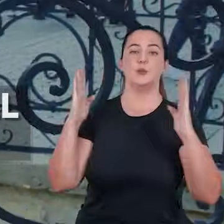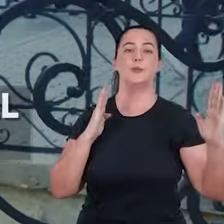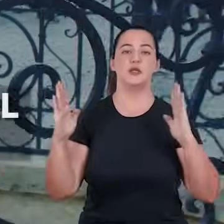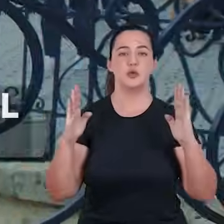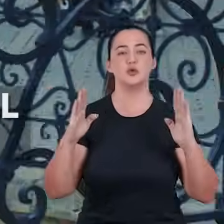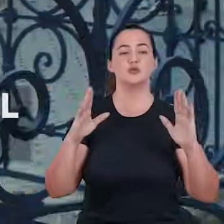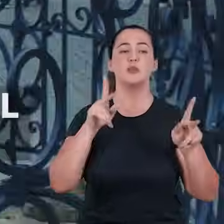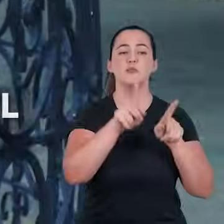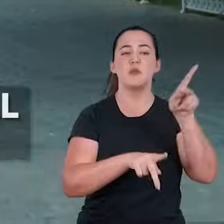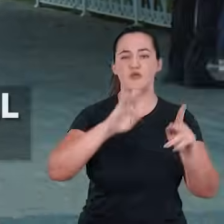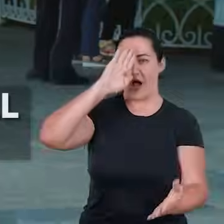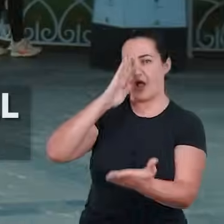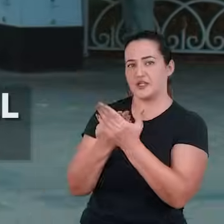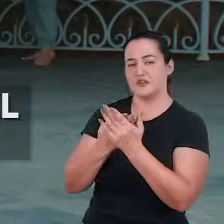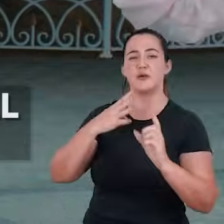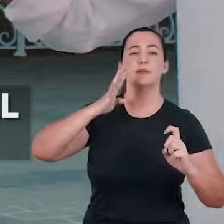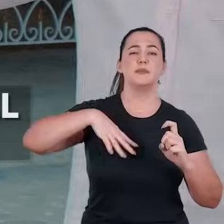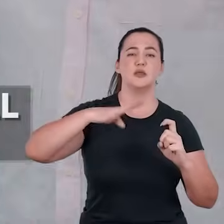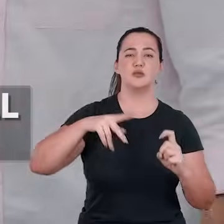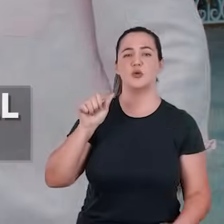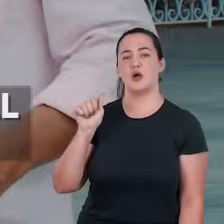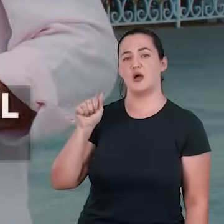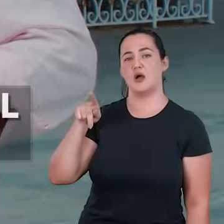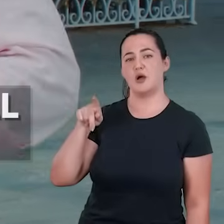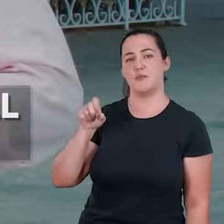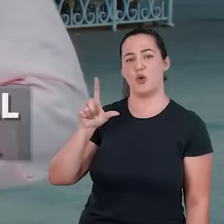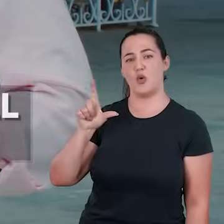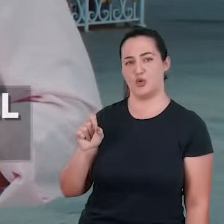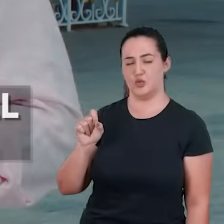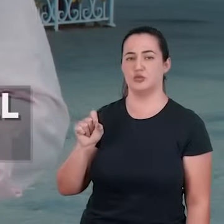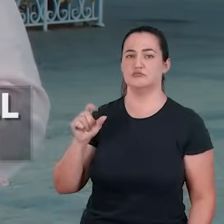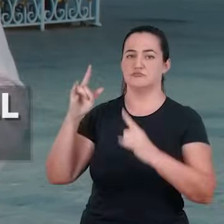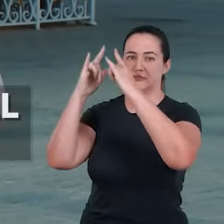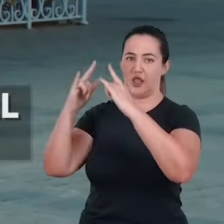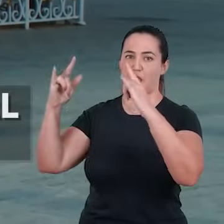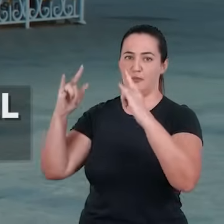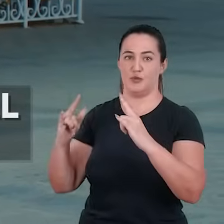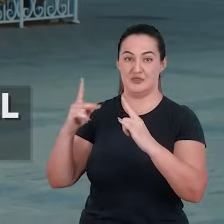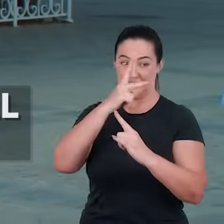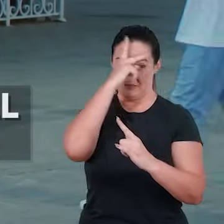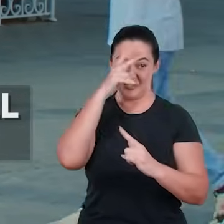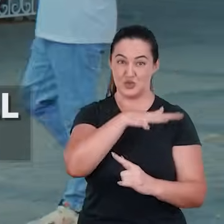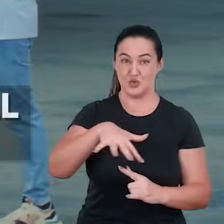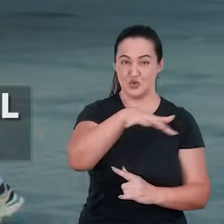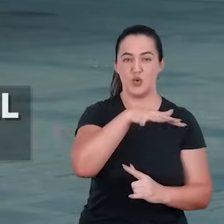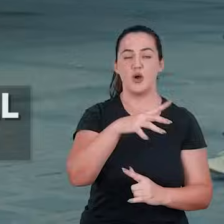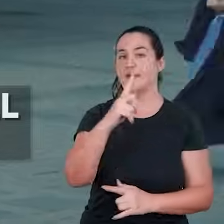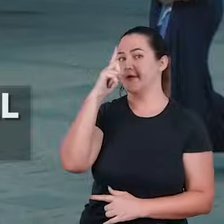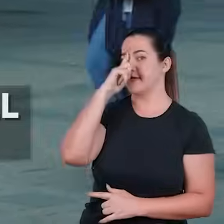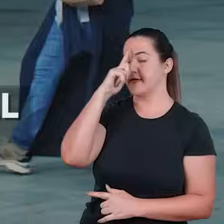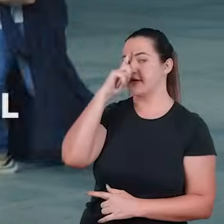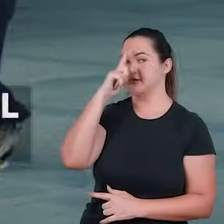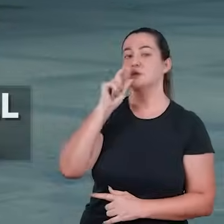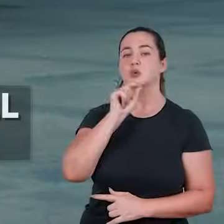que esse obelisco, ou esse sinal, esse simbolismo ficava no templo de Apolo, as pessoas da Grécia Antiga se